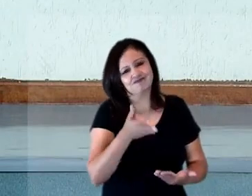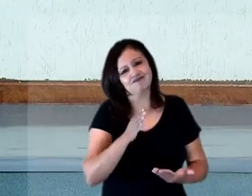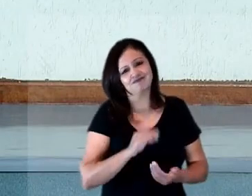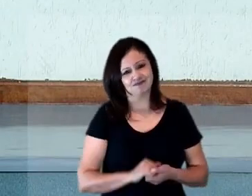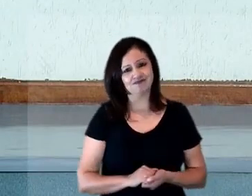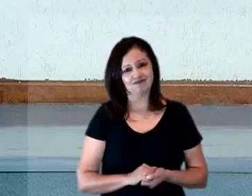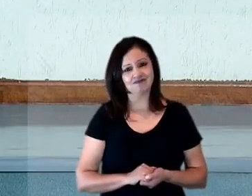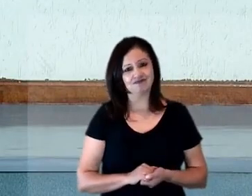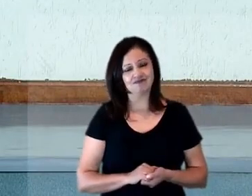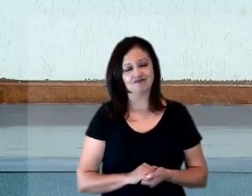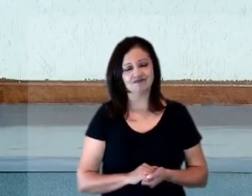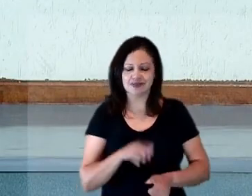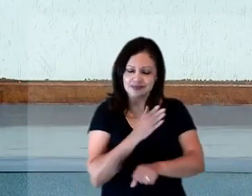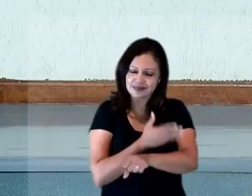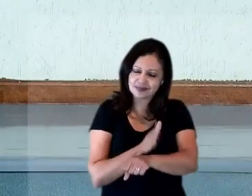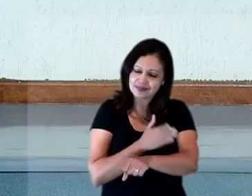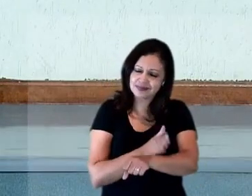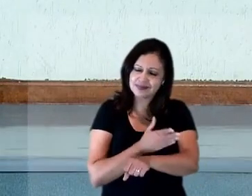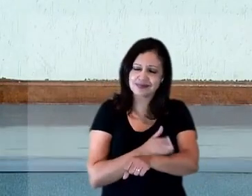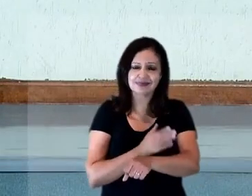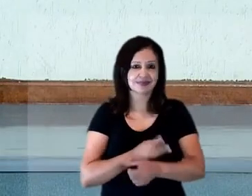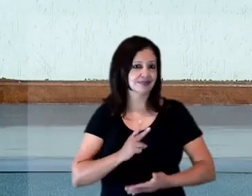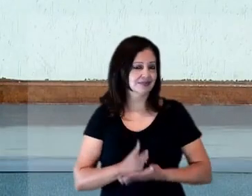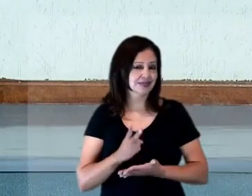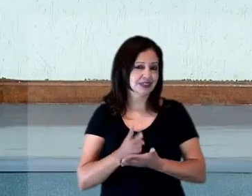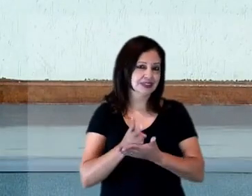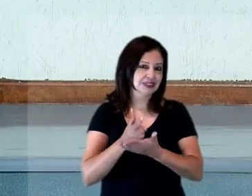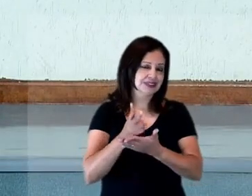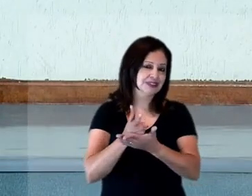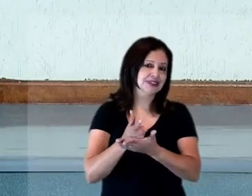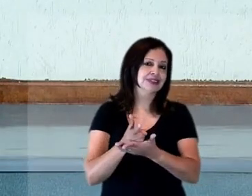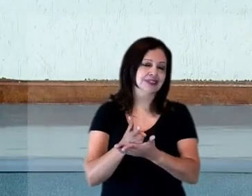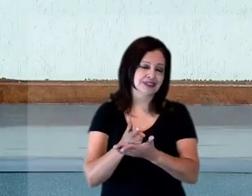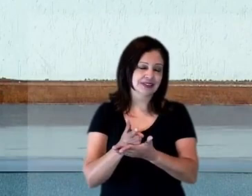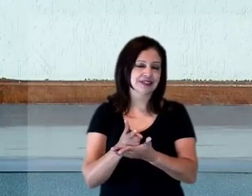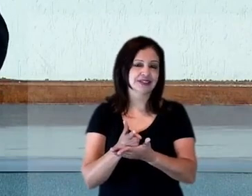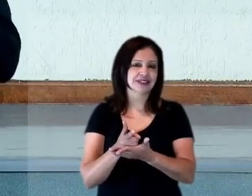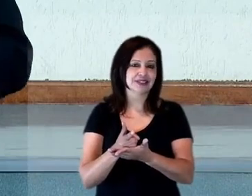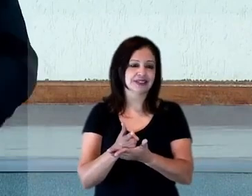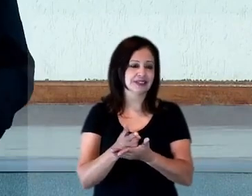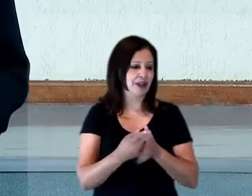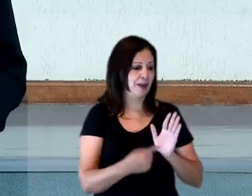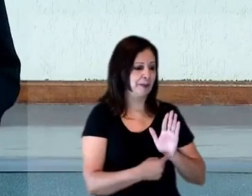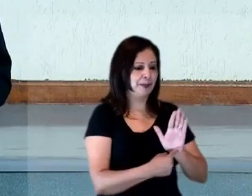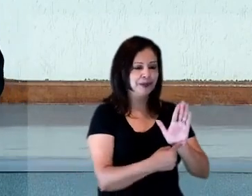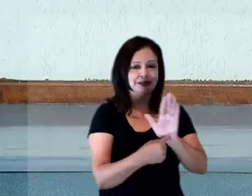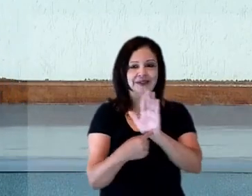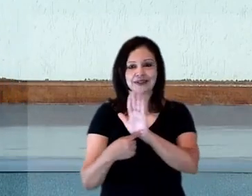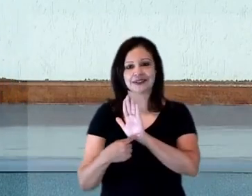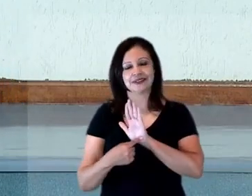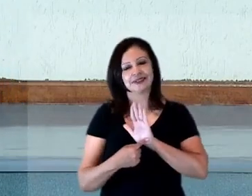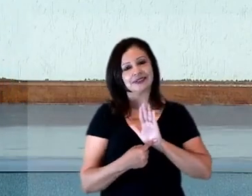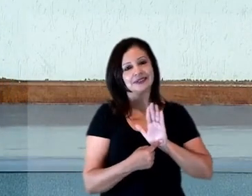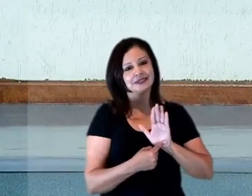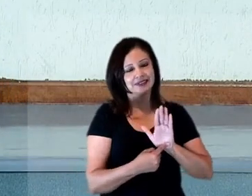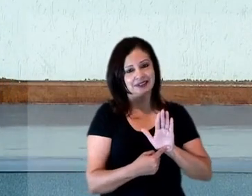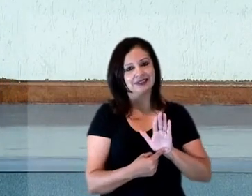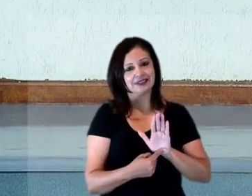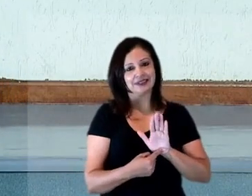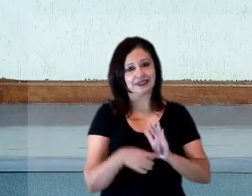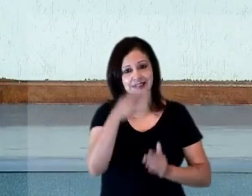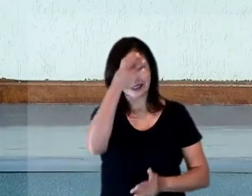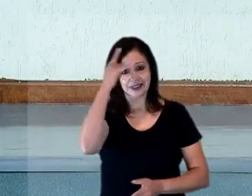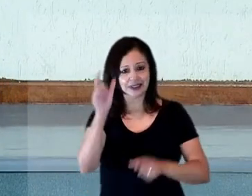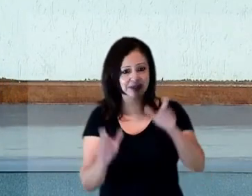Senhor. Que essa prática, meus irmãos, seja ela evidente nas nossas vidas. Seja uma